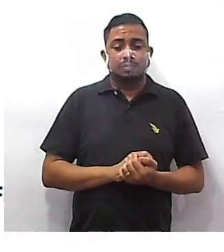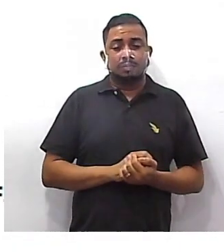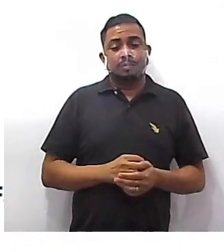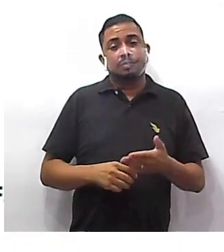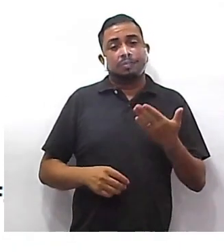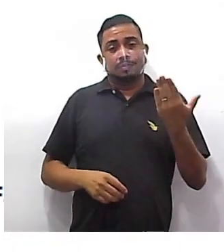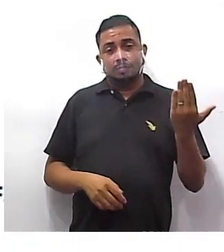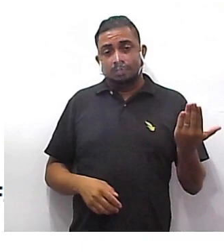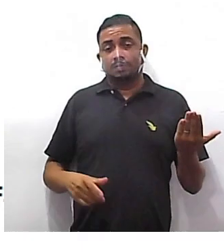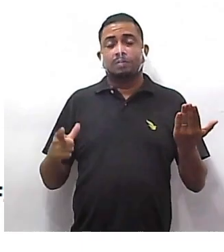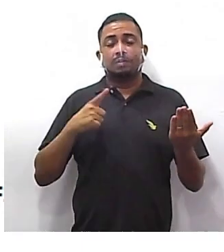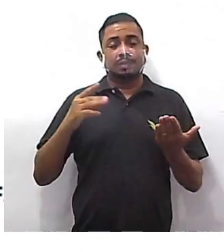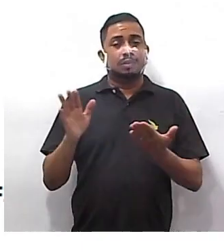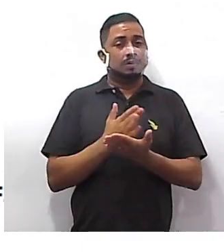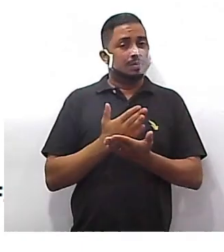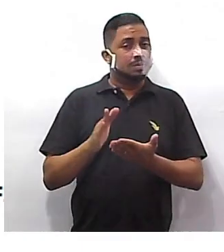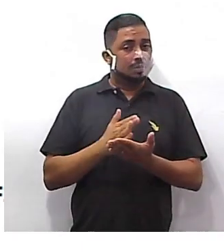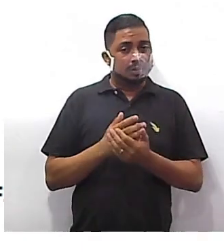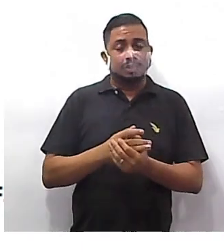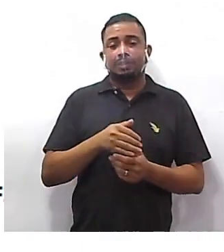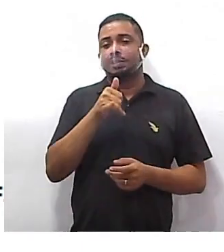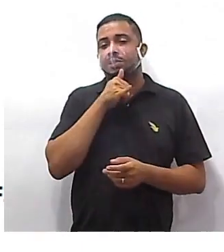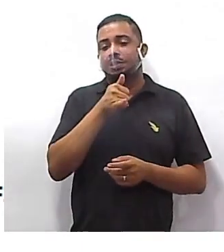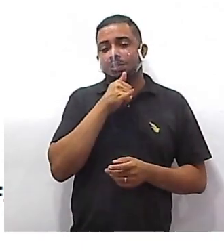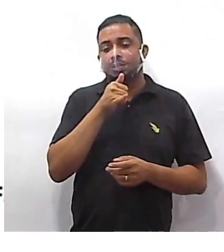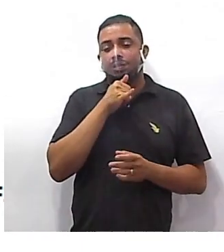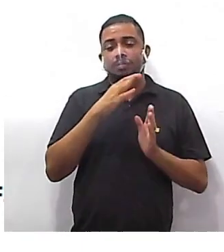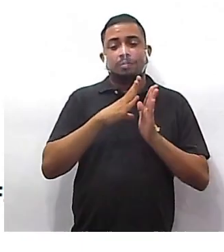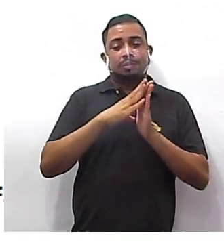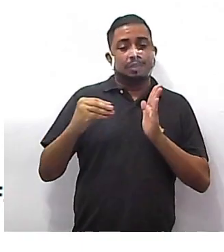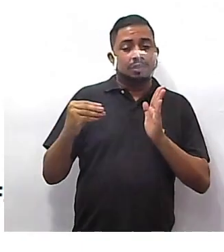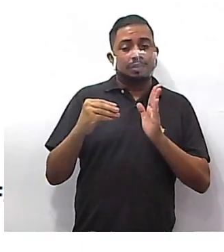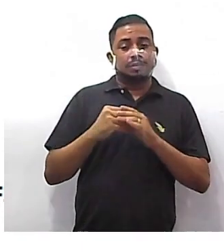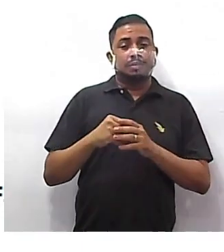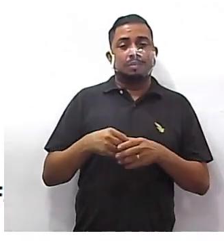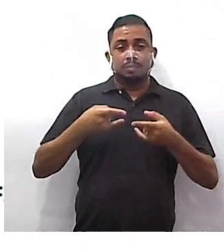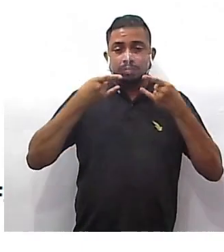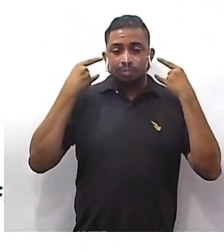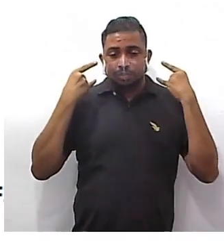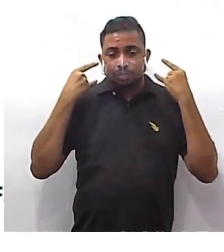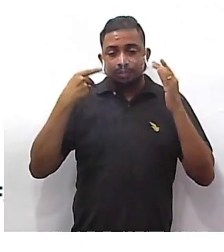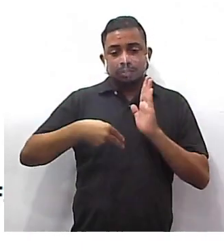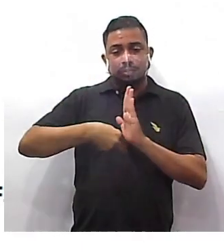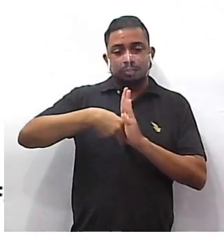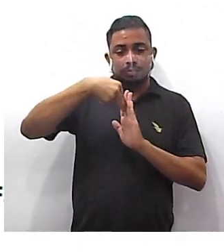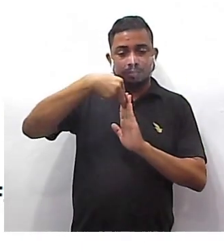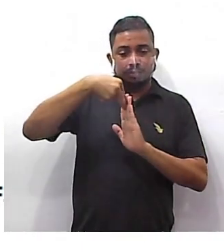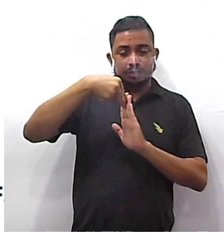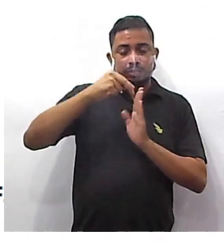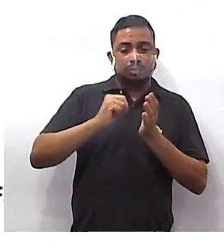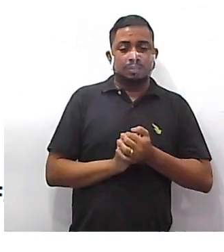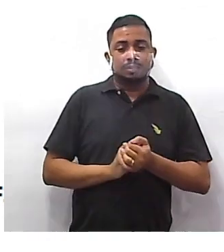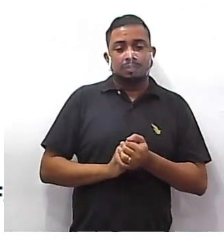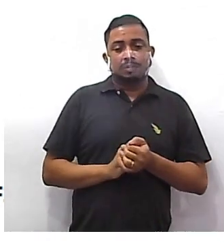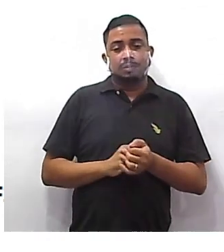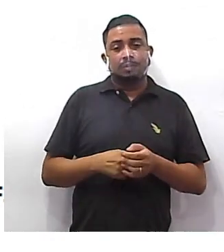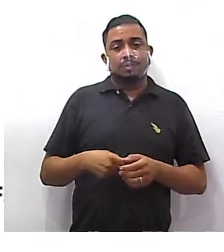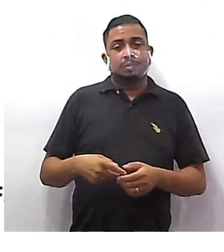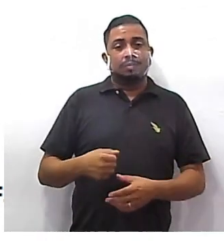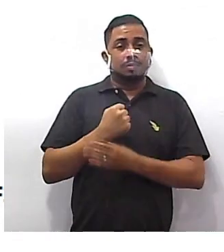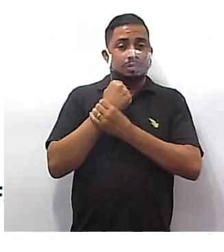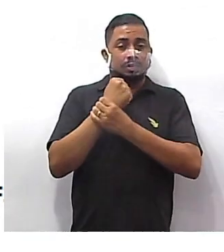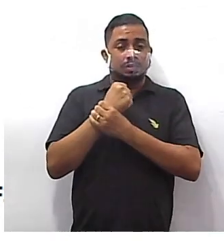Aqui nós temos alguns exemplos, né, modelos de máscaras. Máscara cirúrgica, proteção